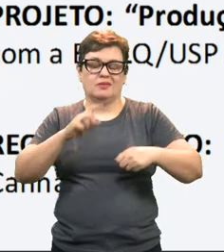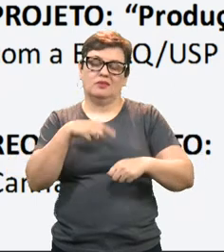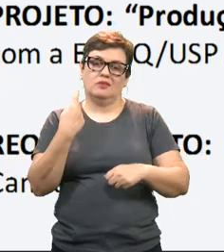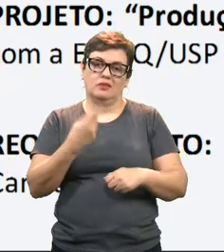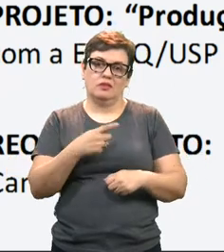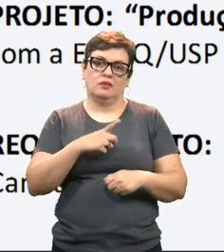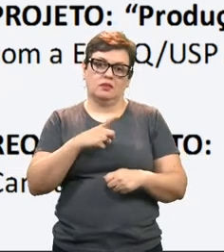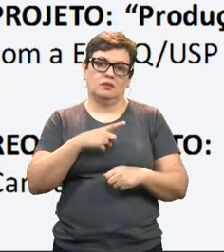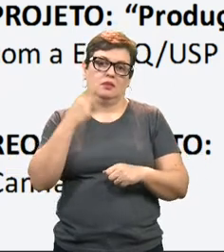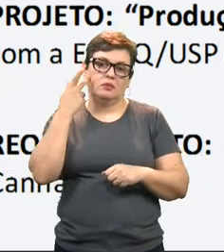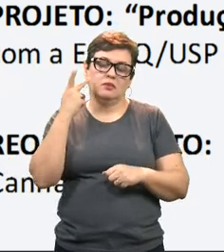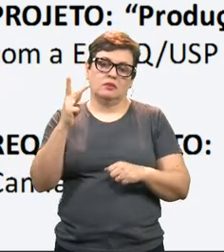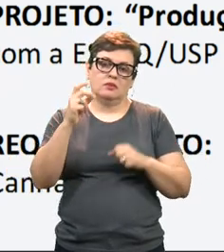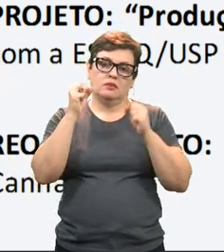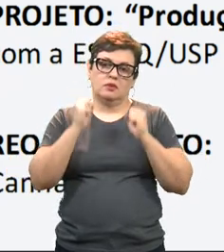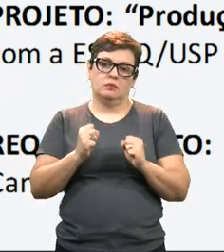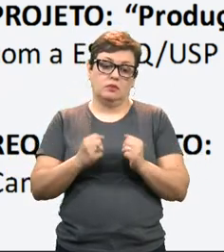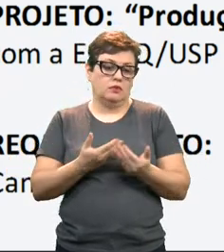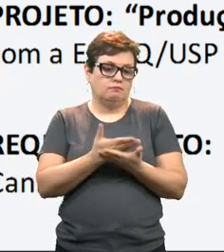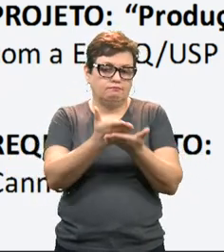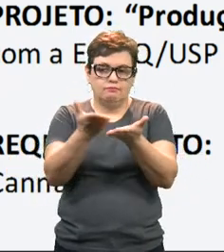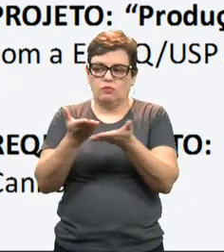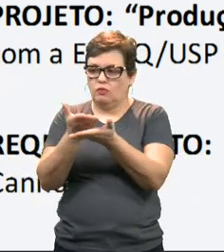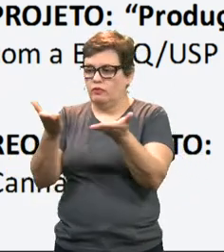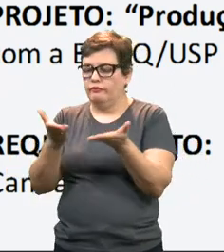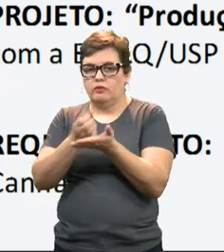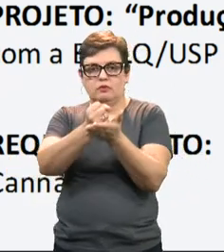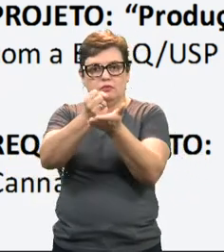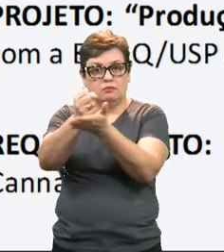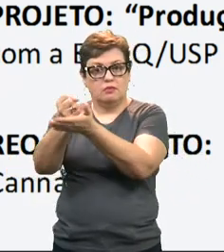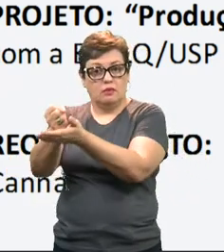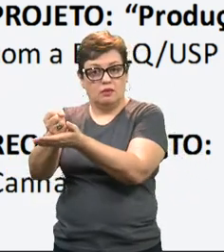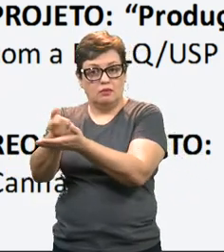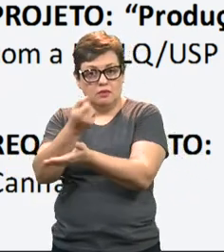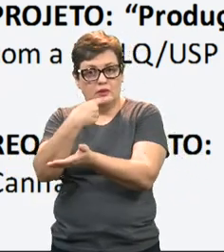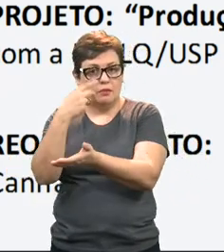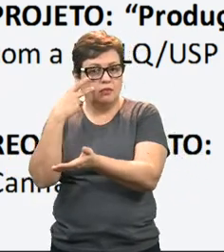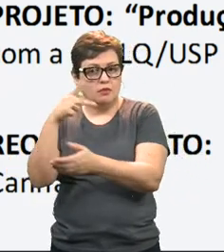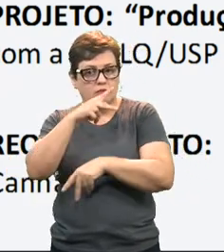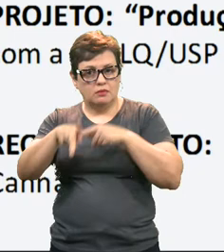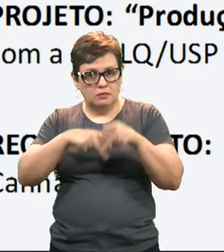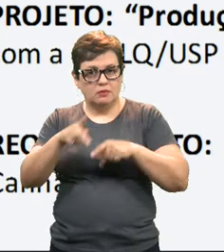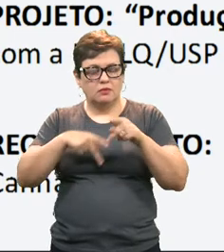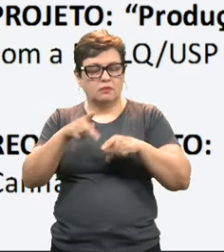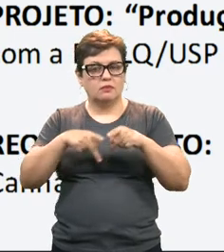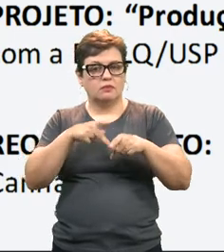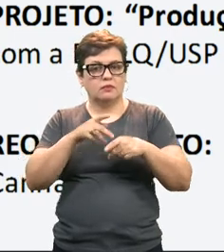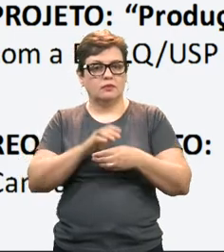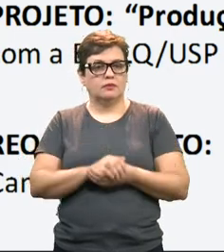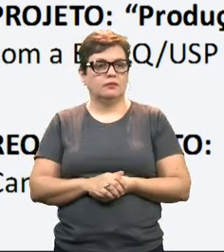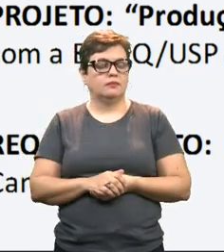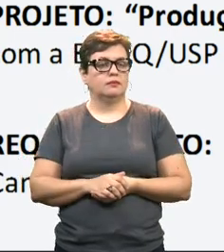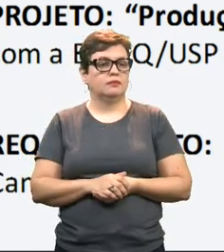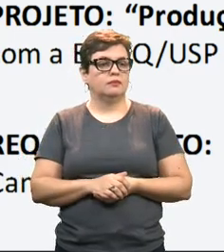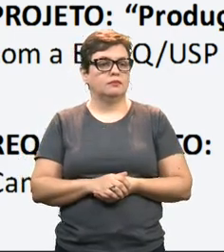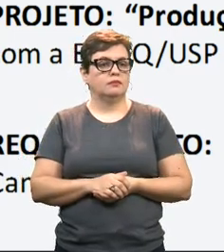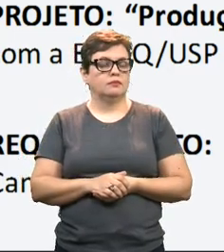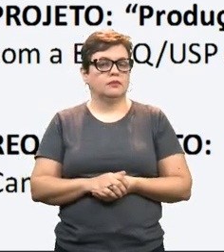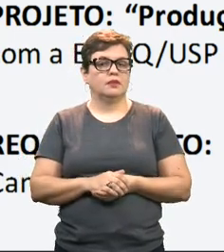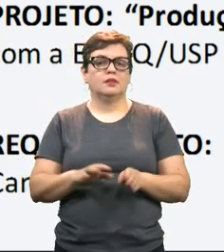para poder estar ofertando a medicação para a população. E